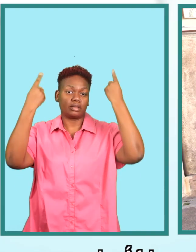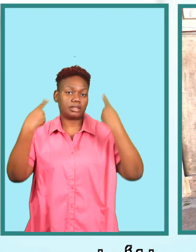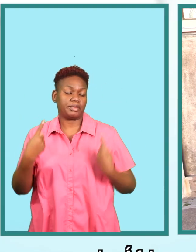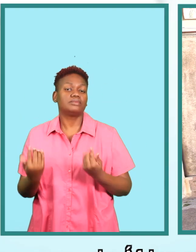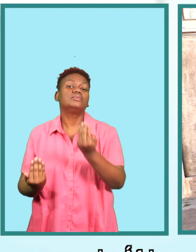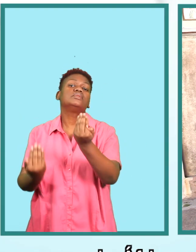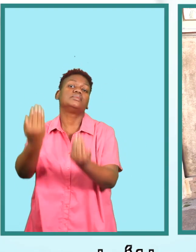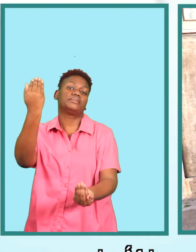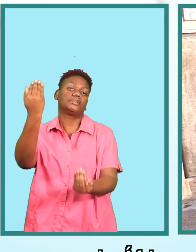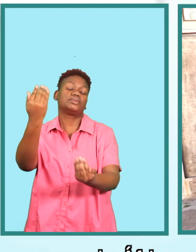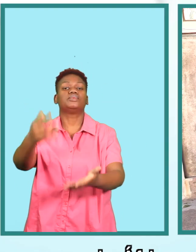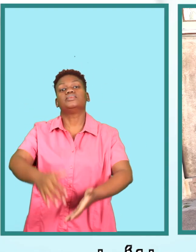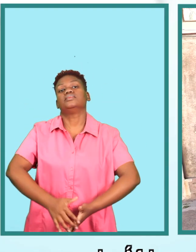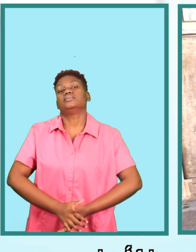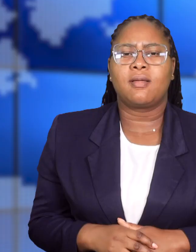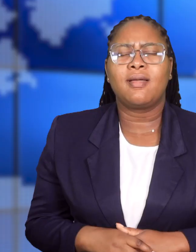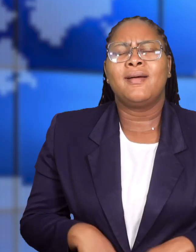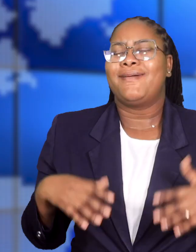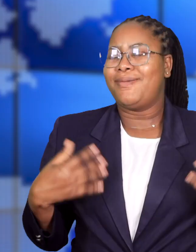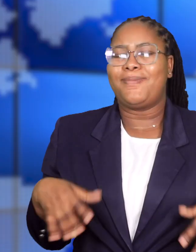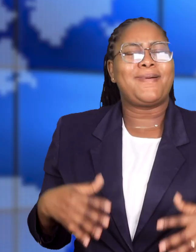meninas envolvidas neste ato.